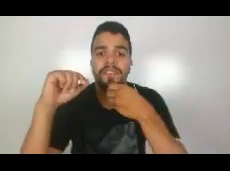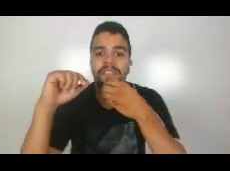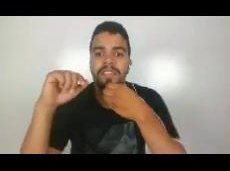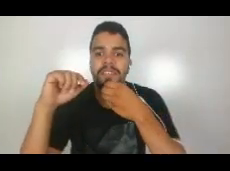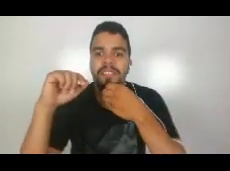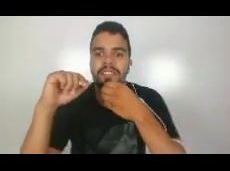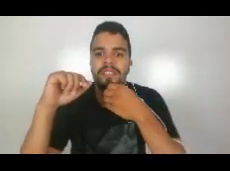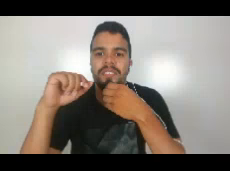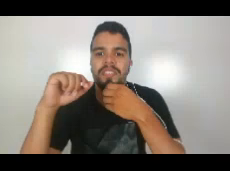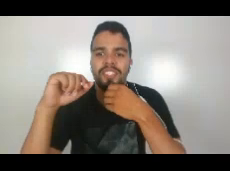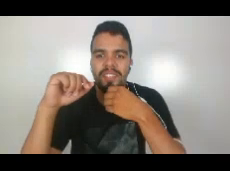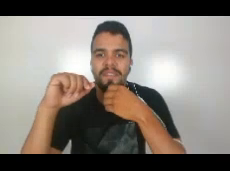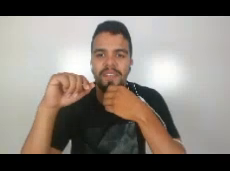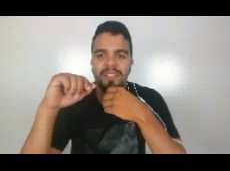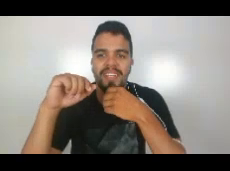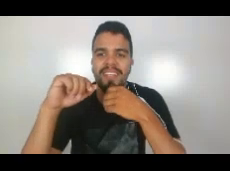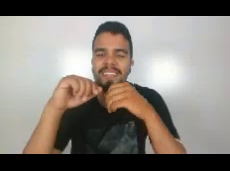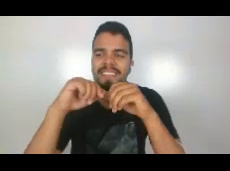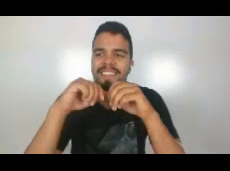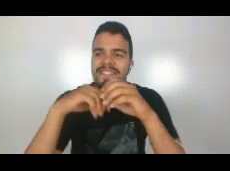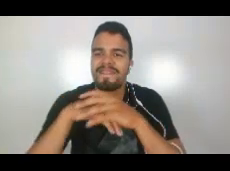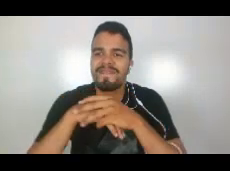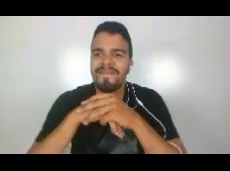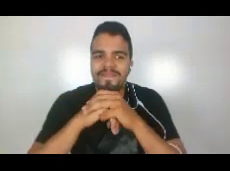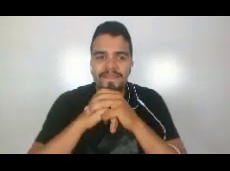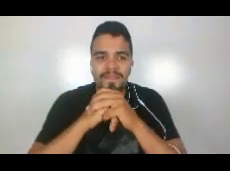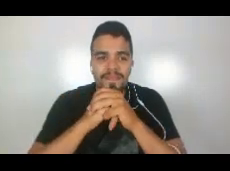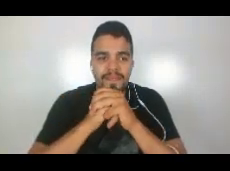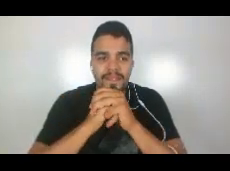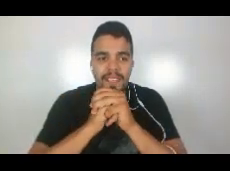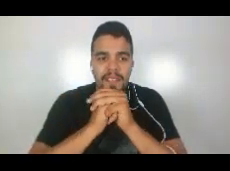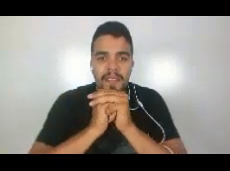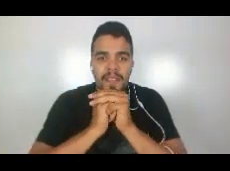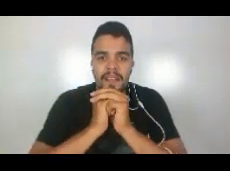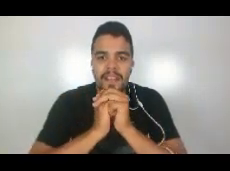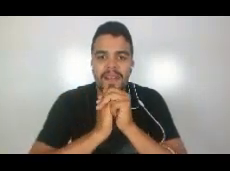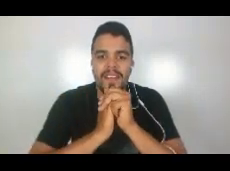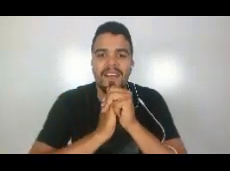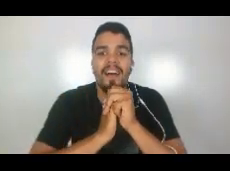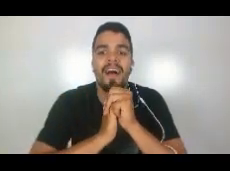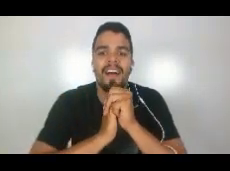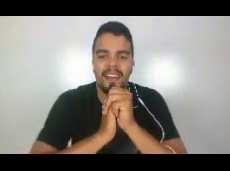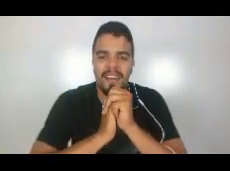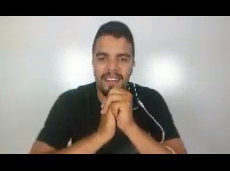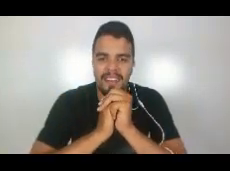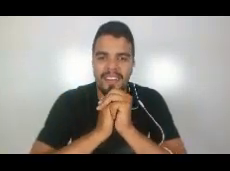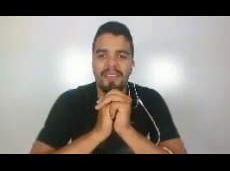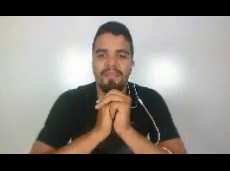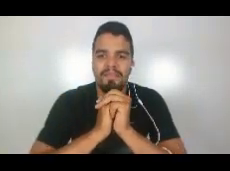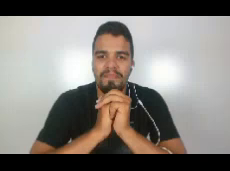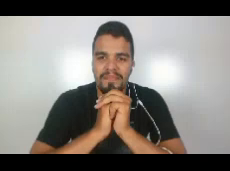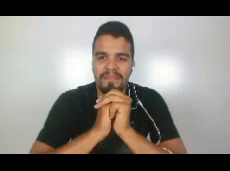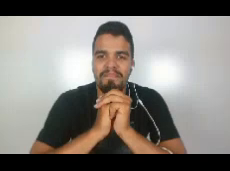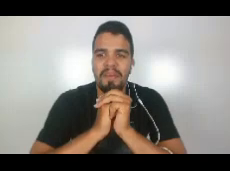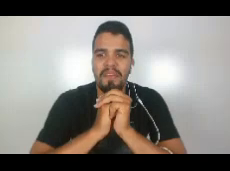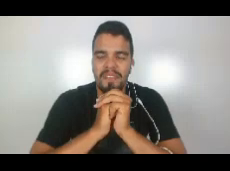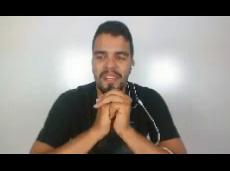vídeo? Já, inclusive eu De estava vídeo, né? justamente fazendo a correção agora, ainda há pouco, mais